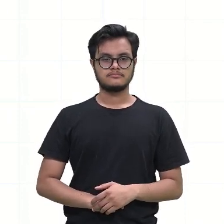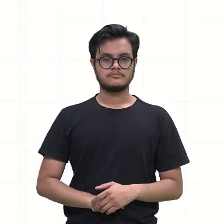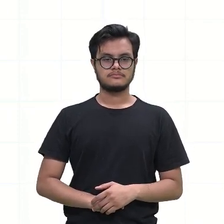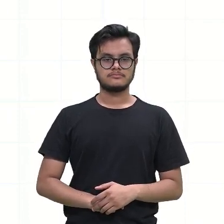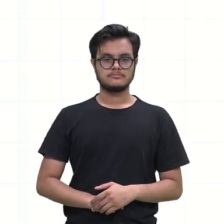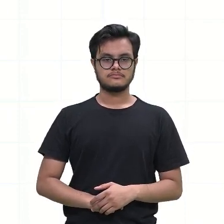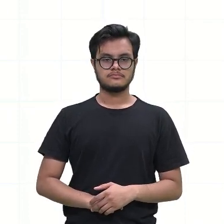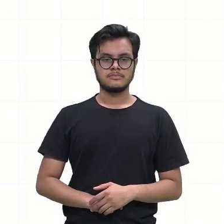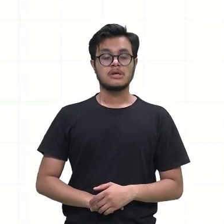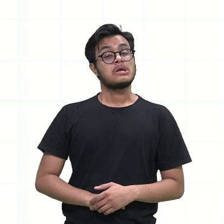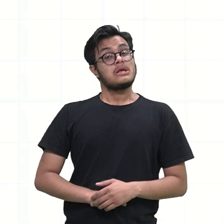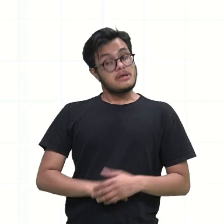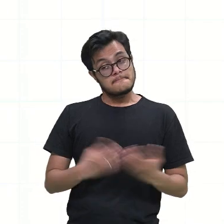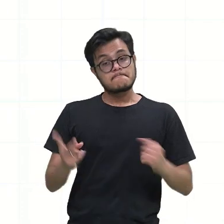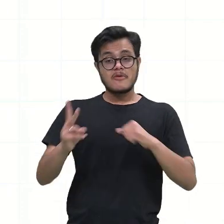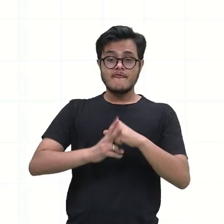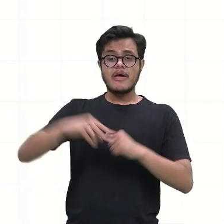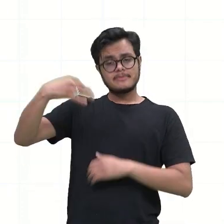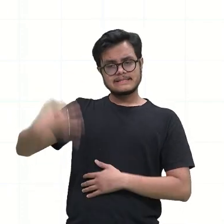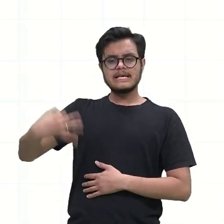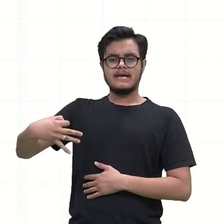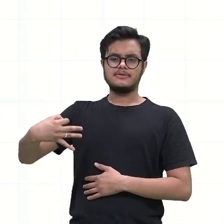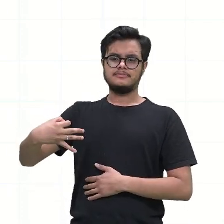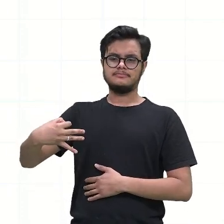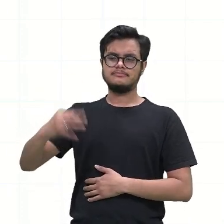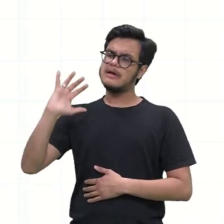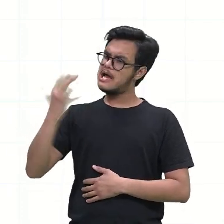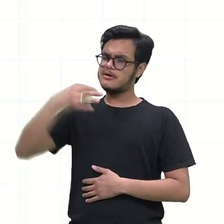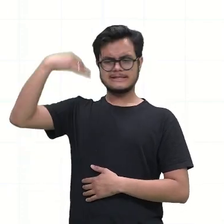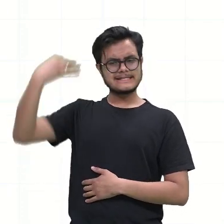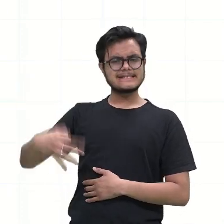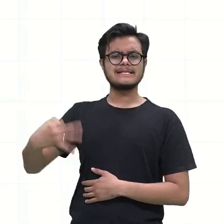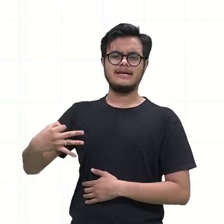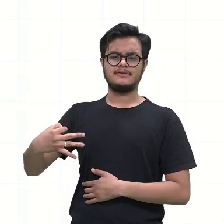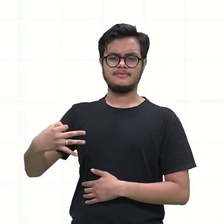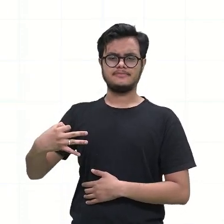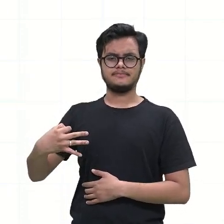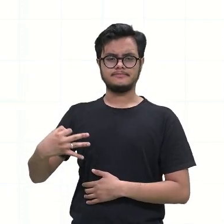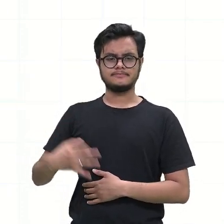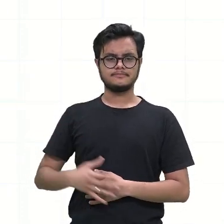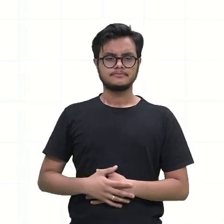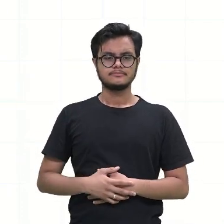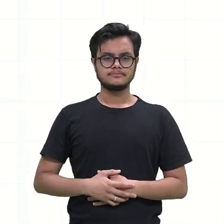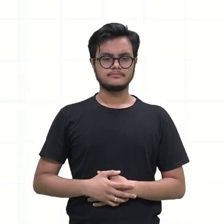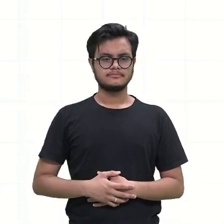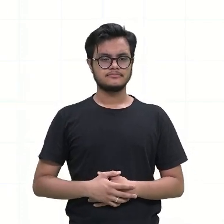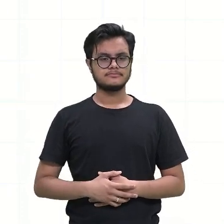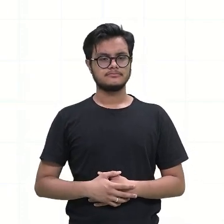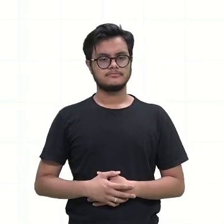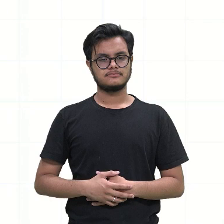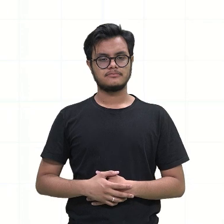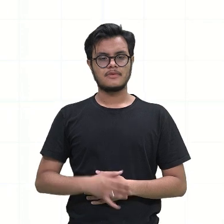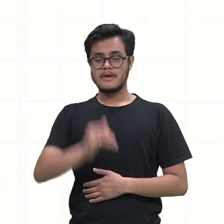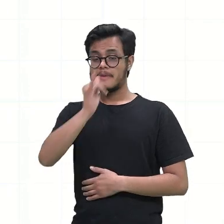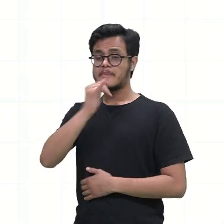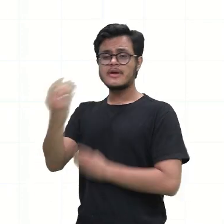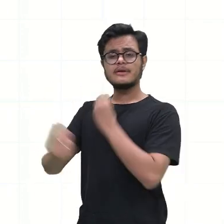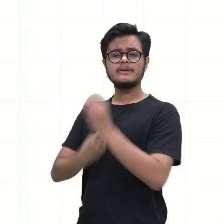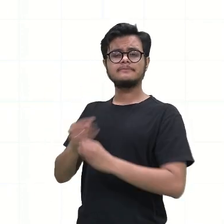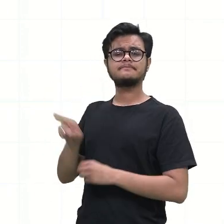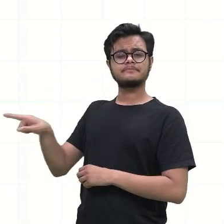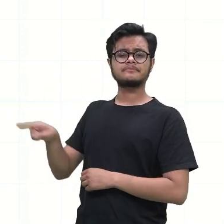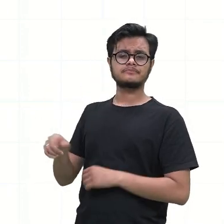modo formas verbais que exprimem a atitude de certeza do falante. Vou marcar aqui, ó. Observe